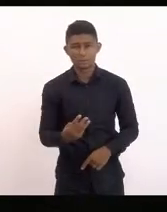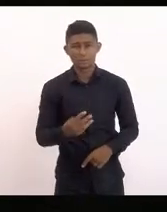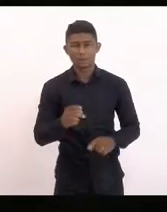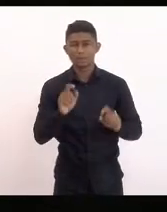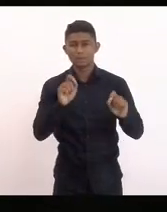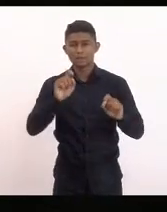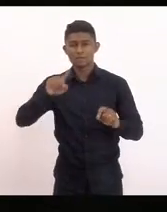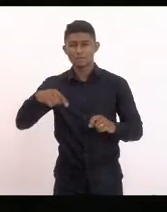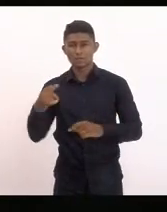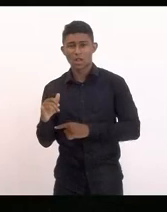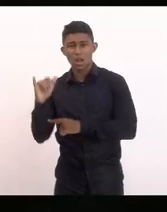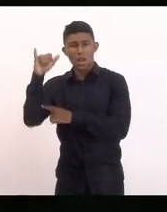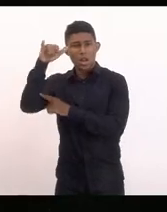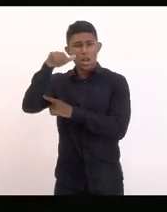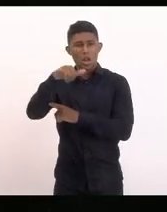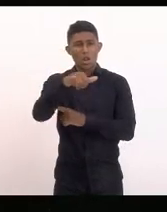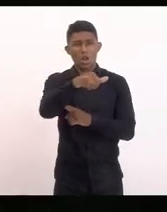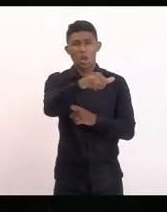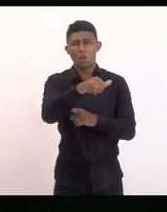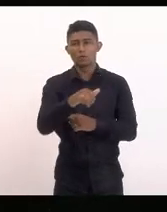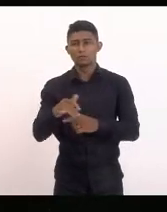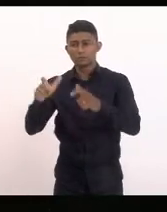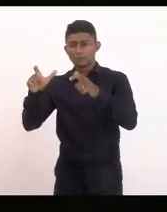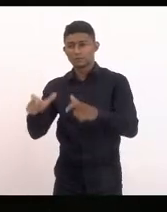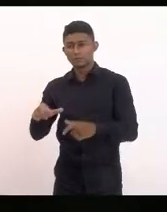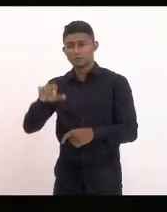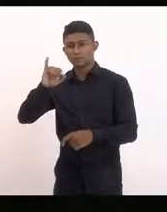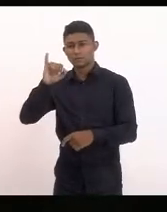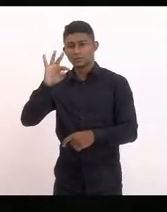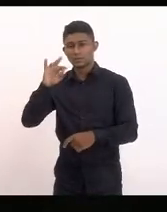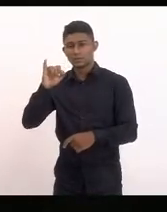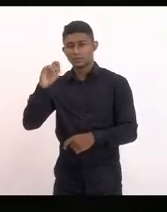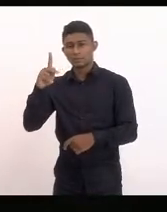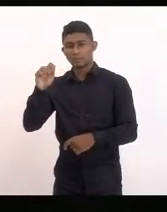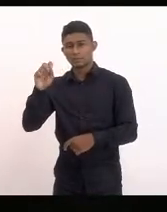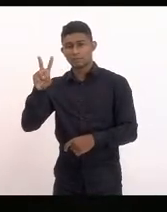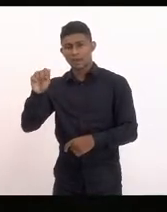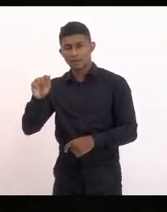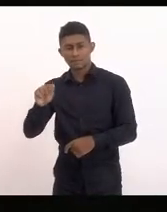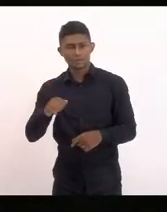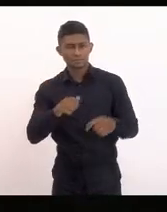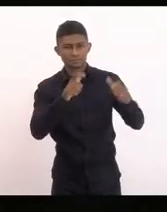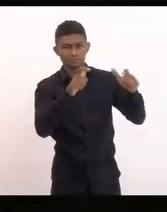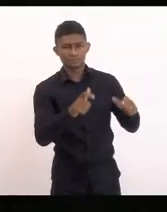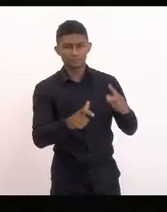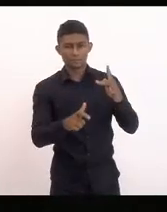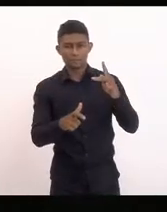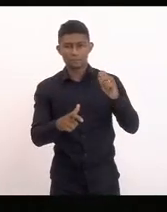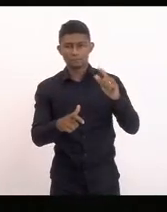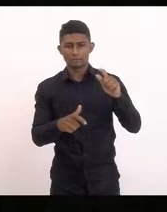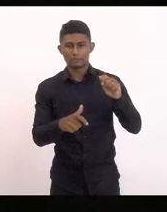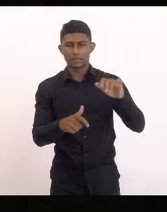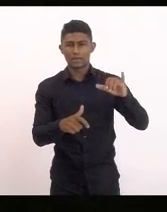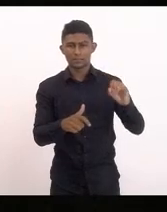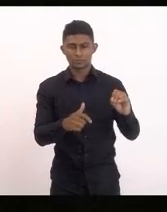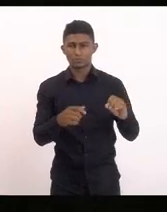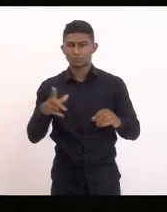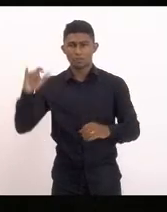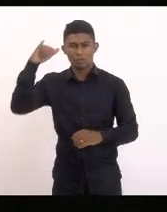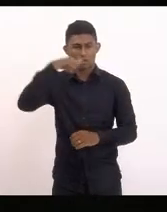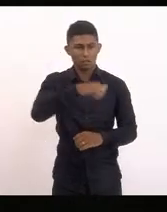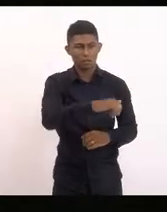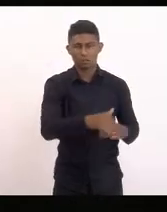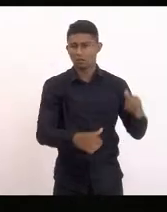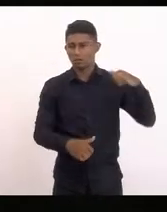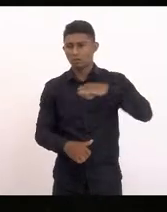de aeronave de Itaipava para o Palácio Guanabara e do Palácio Guanabara para Itaipava? A gente poderia